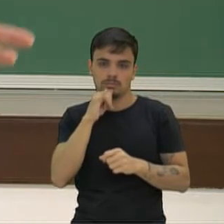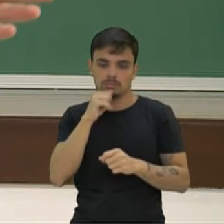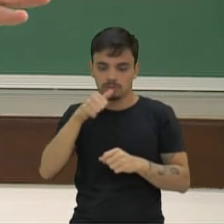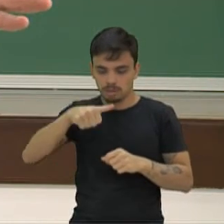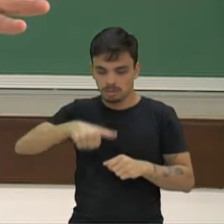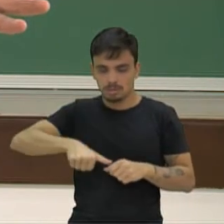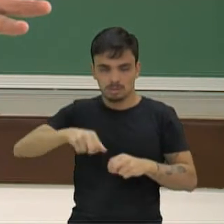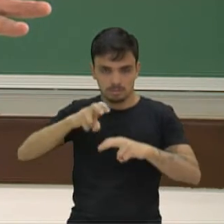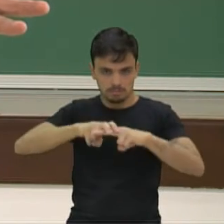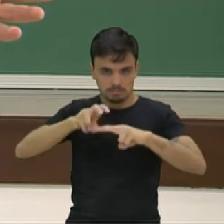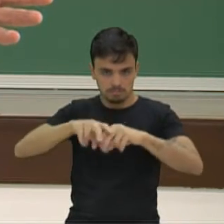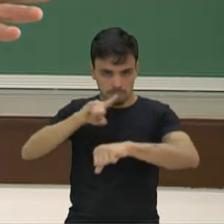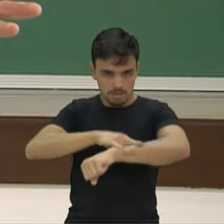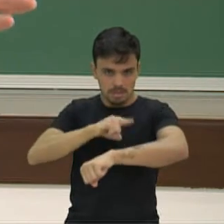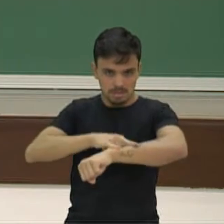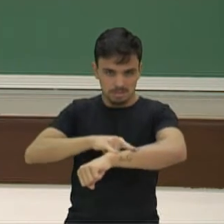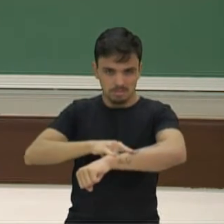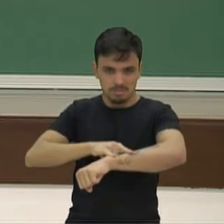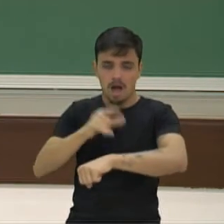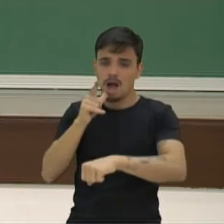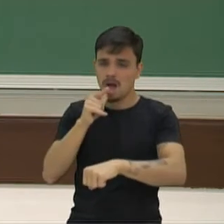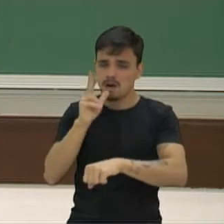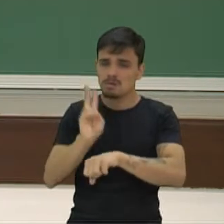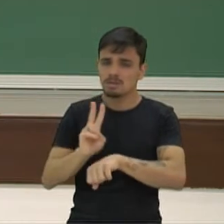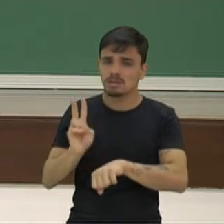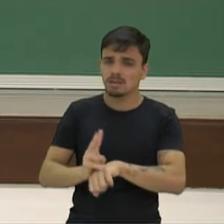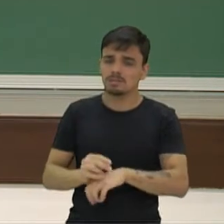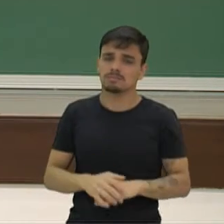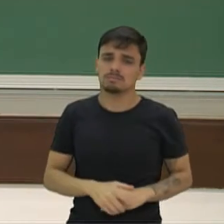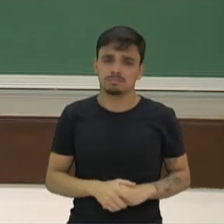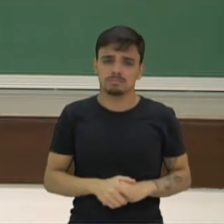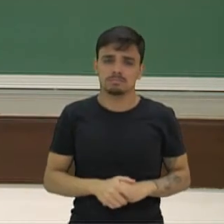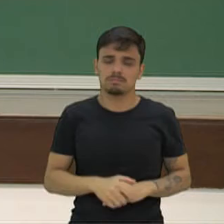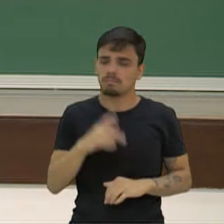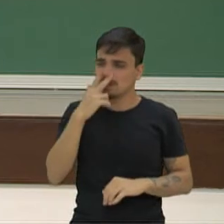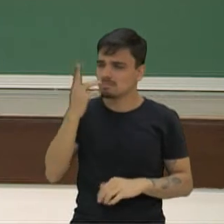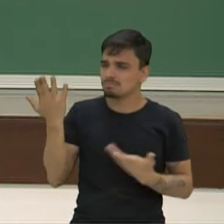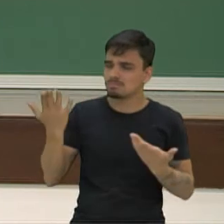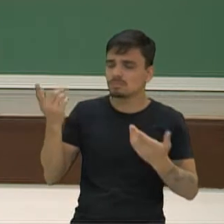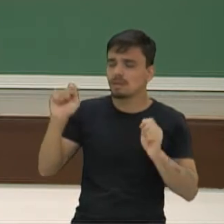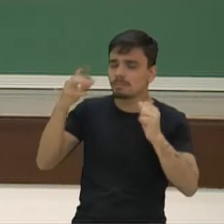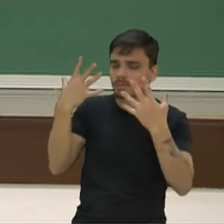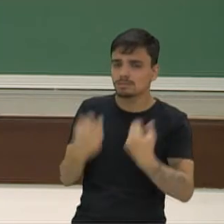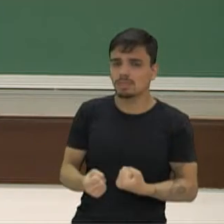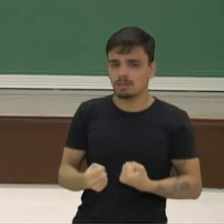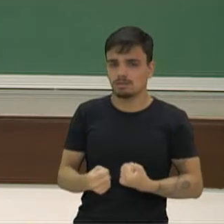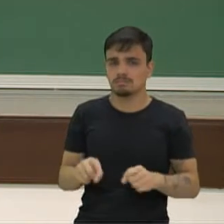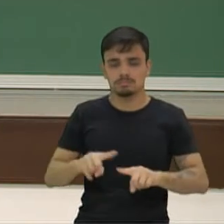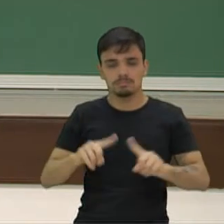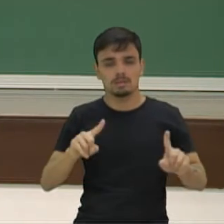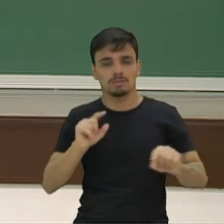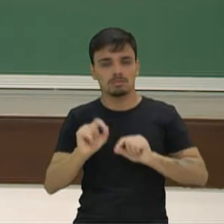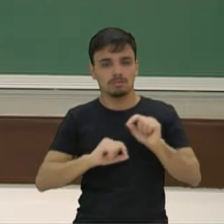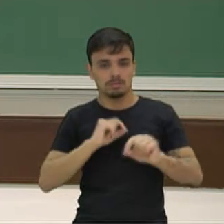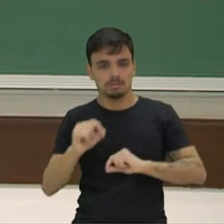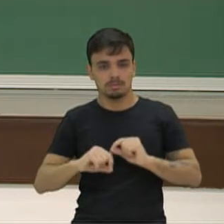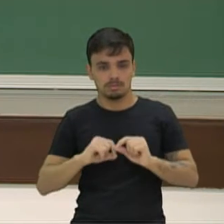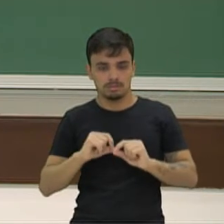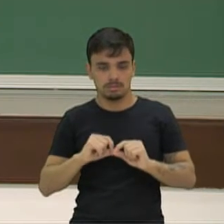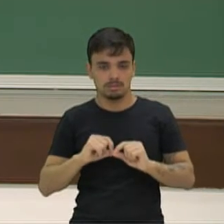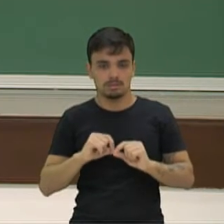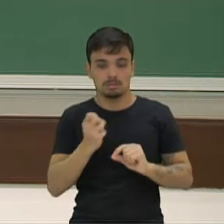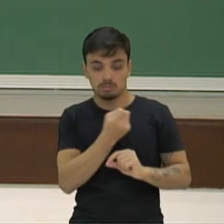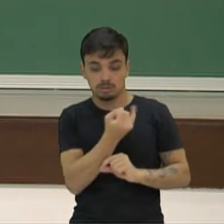É inaceitável. É inaceitável. Parece que é banal isso, mas a quantidade de litros d'água que vai